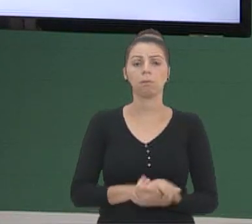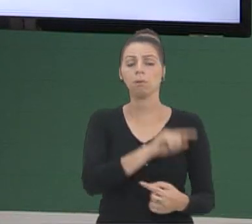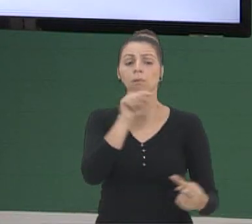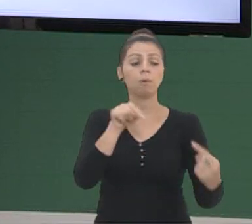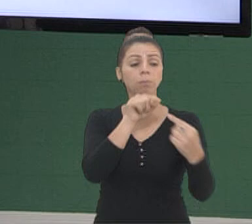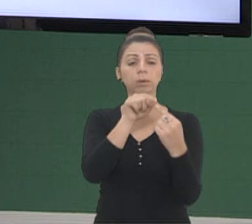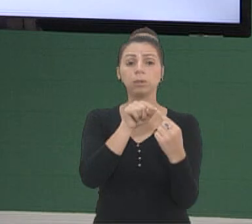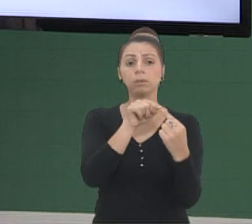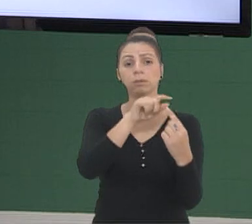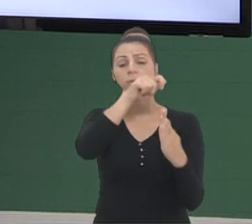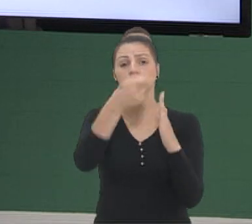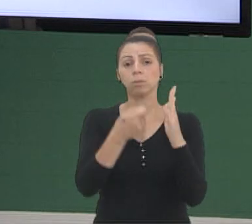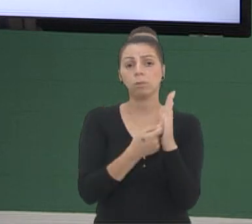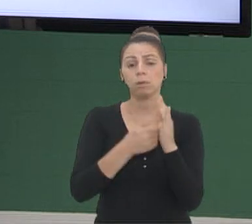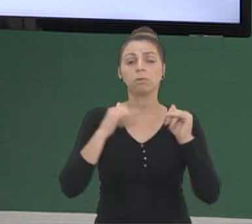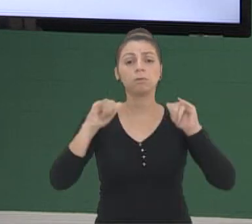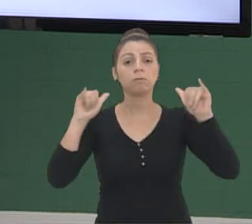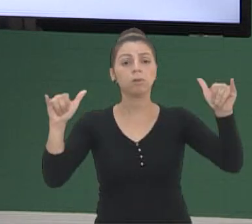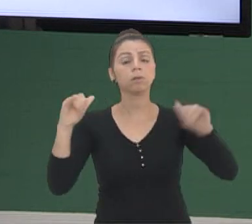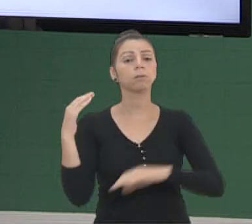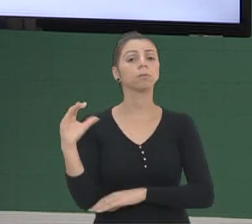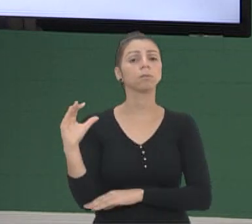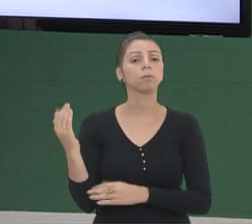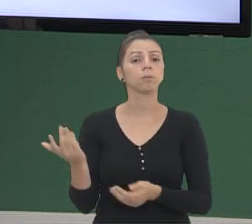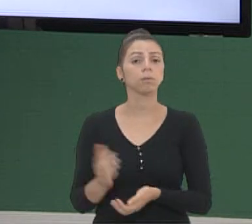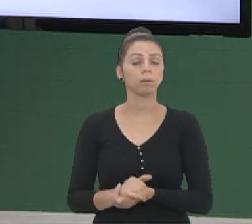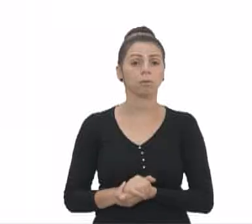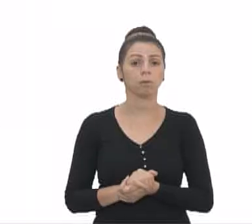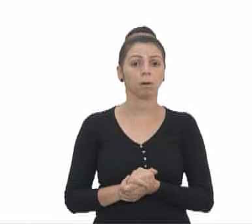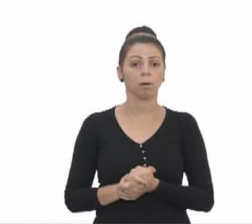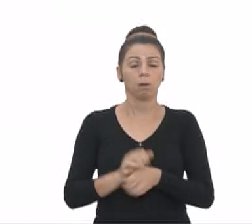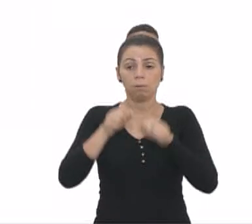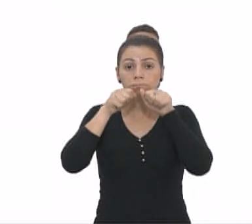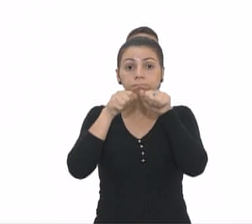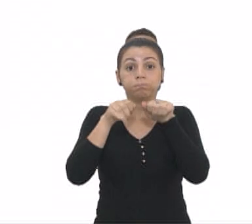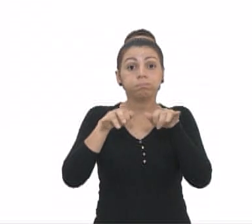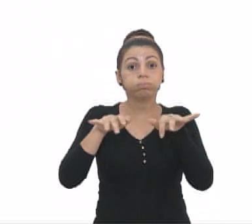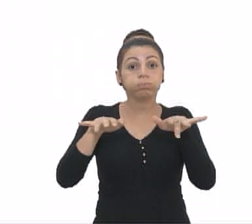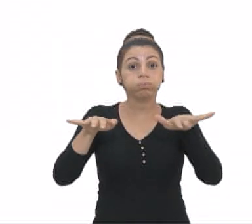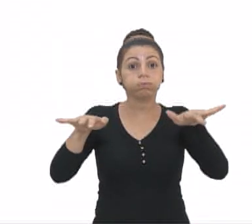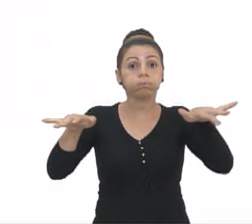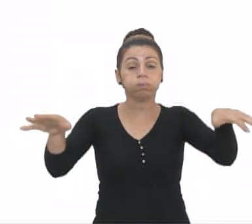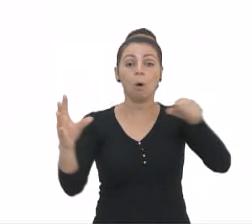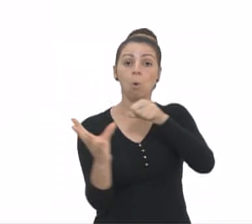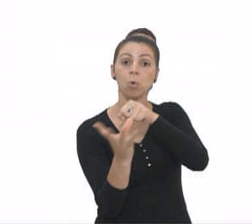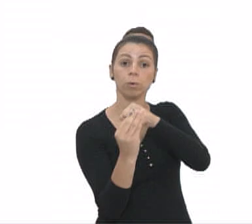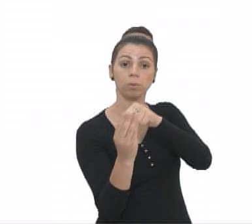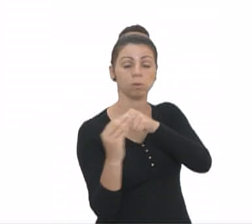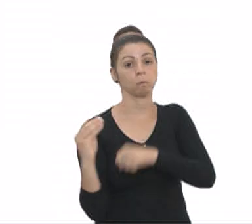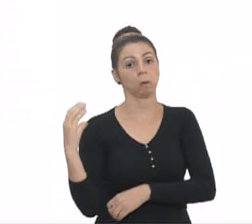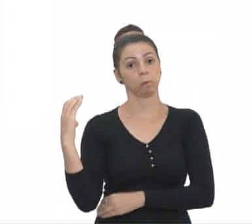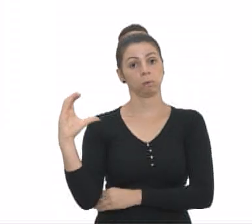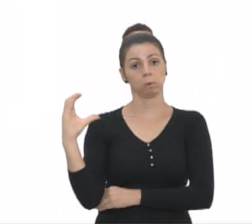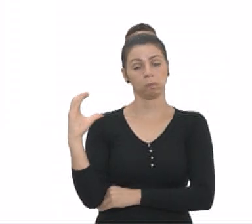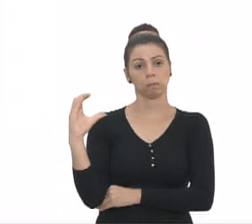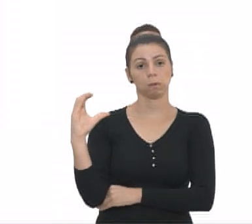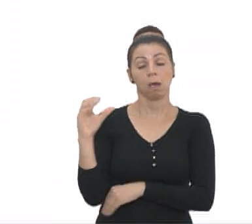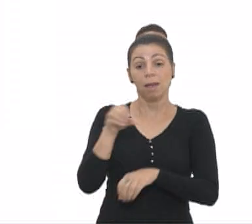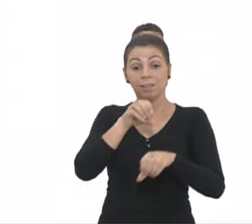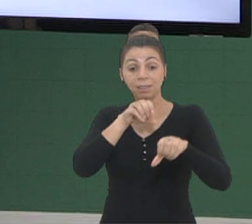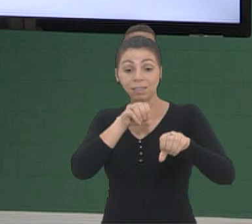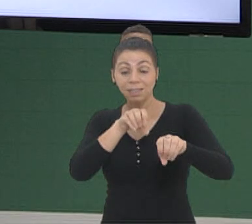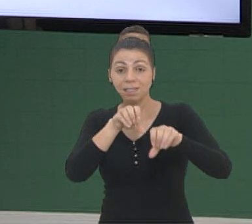de divulgação científica? Né? Popularizar o conhecimento científico, ensinar de modo